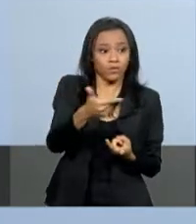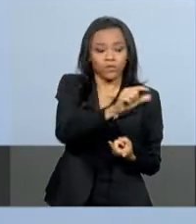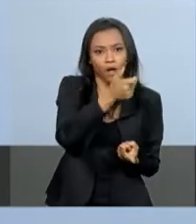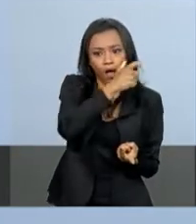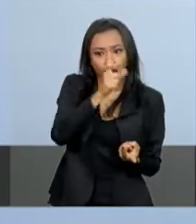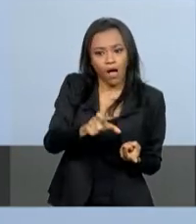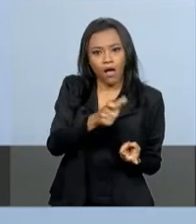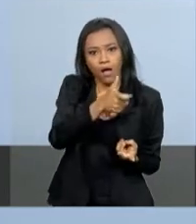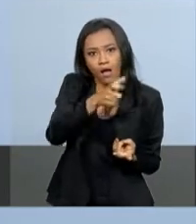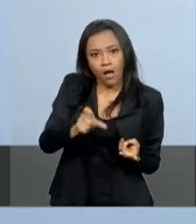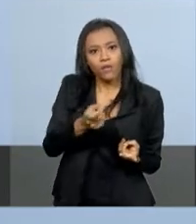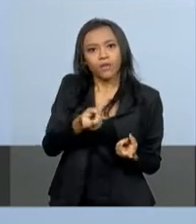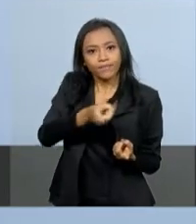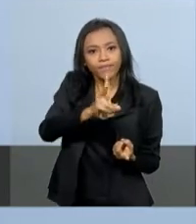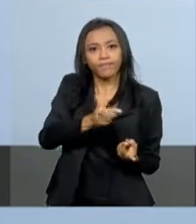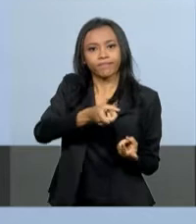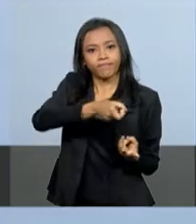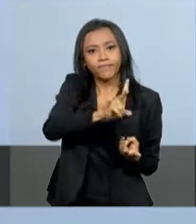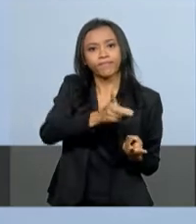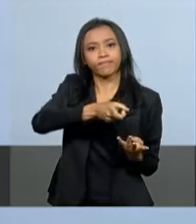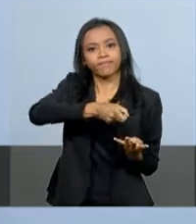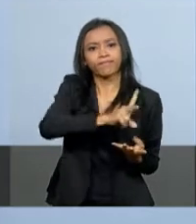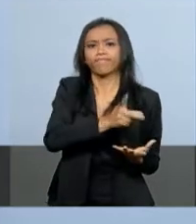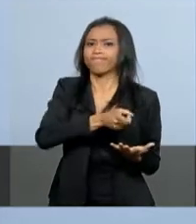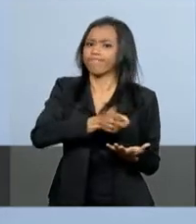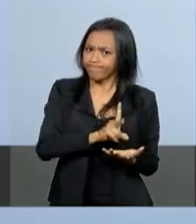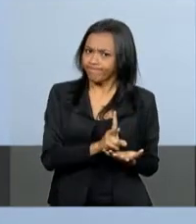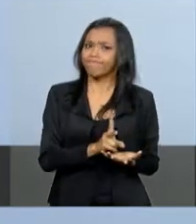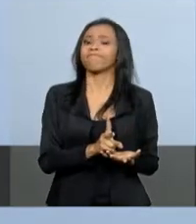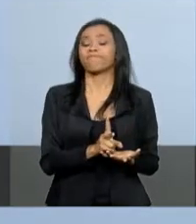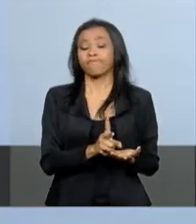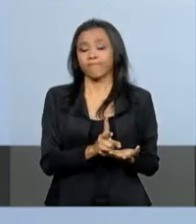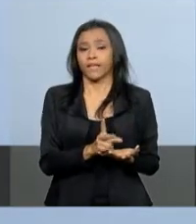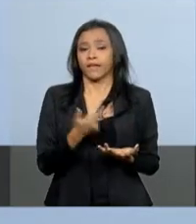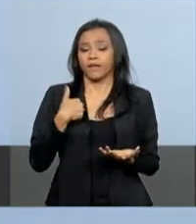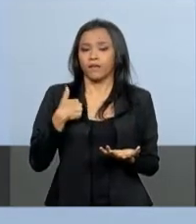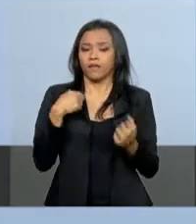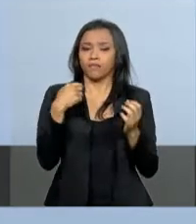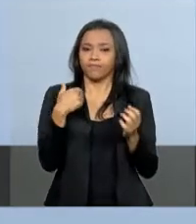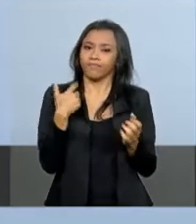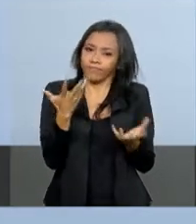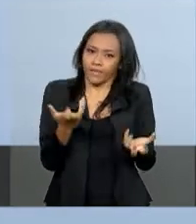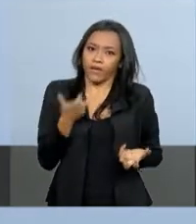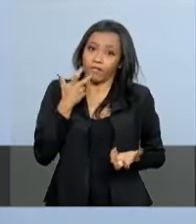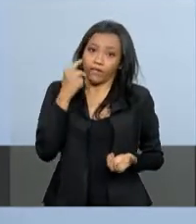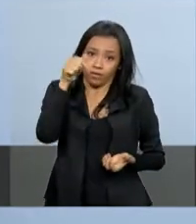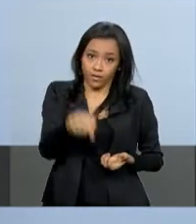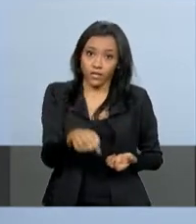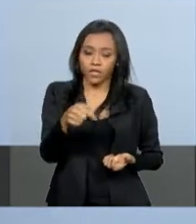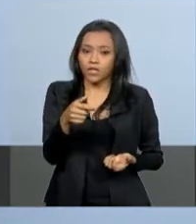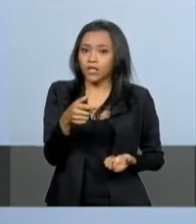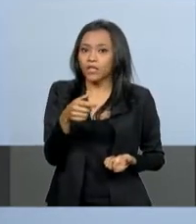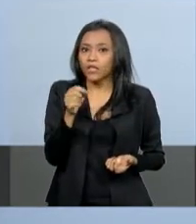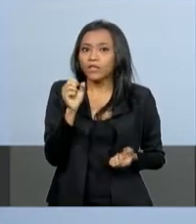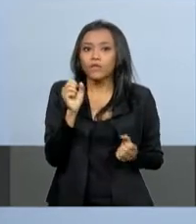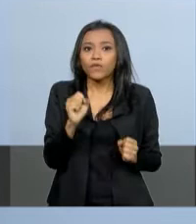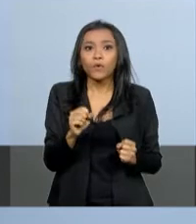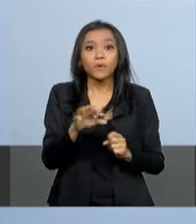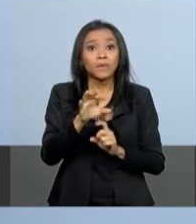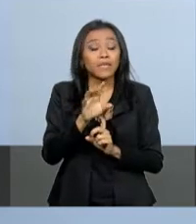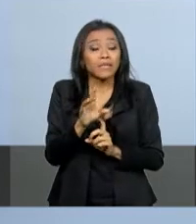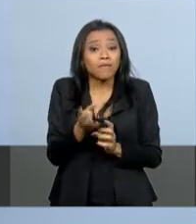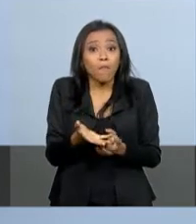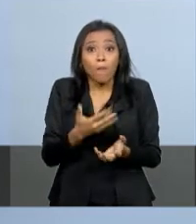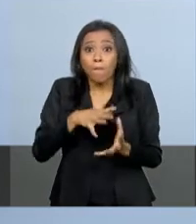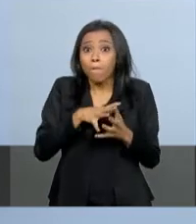concedidos obtivemos aliás eu devo registrar esse fato o maior deságio em 20 anos